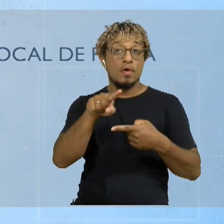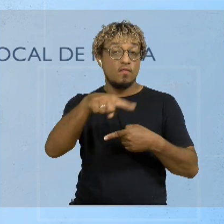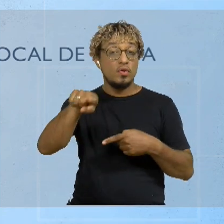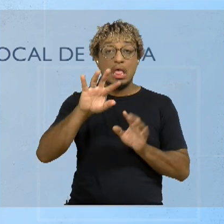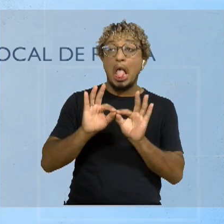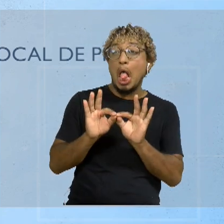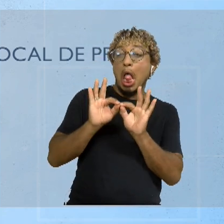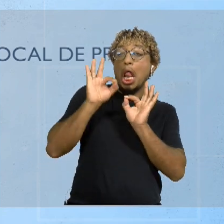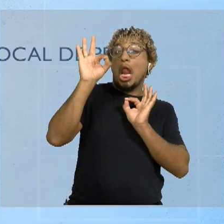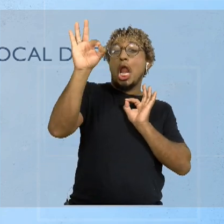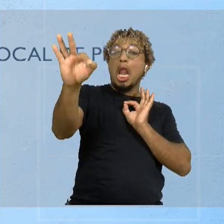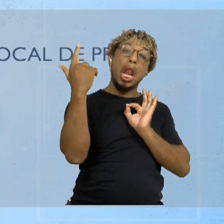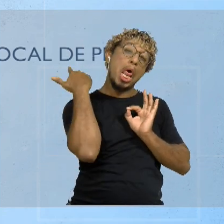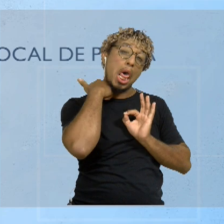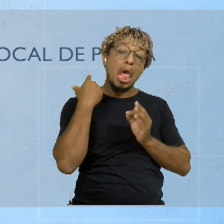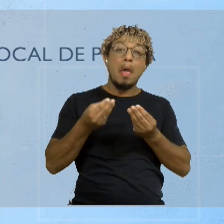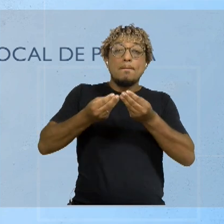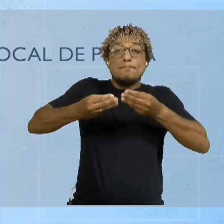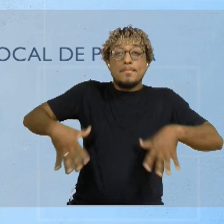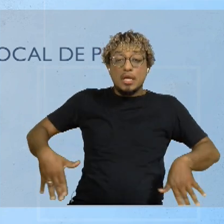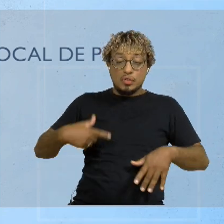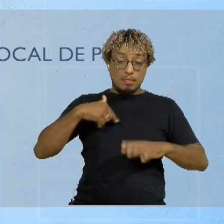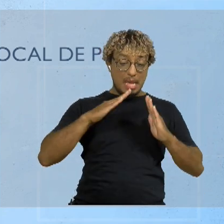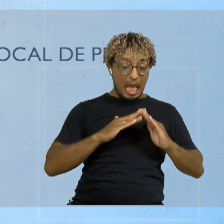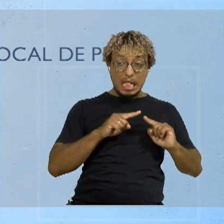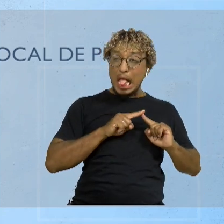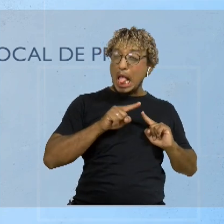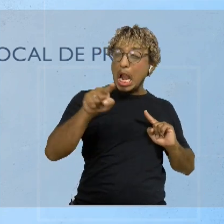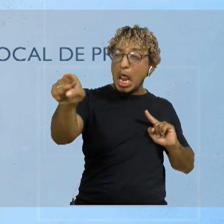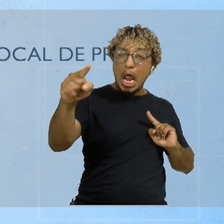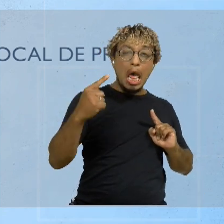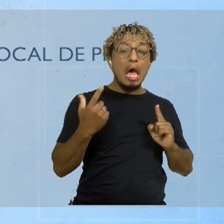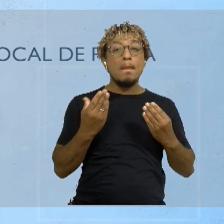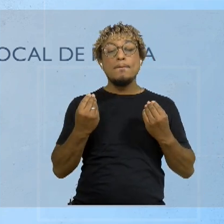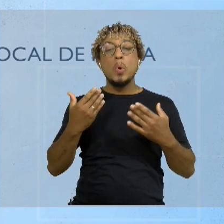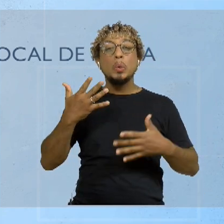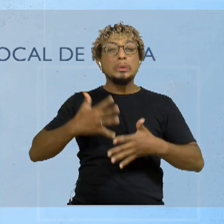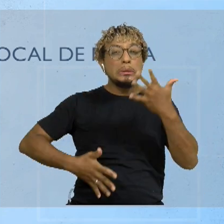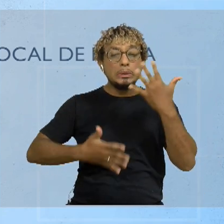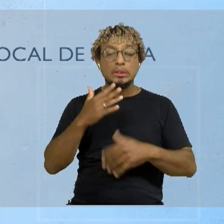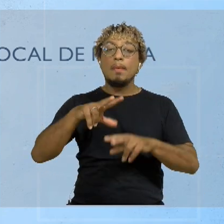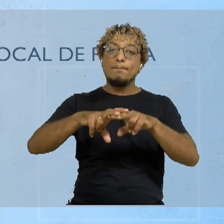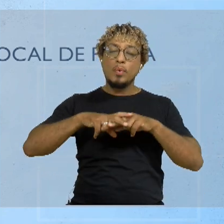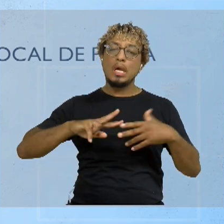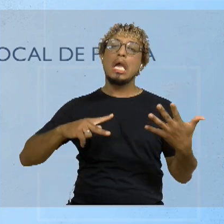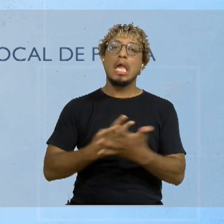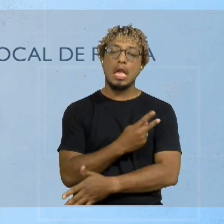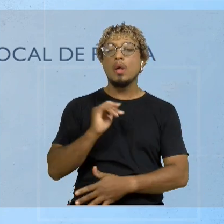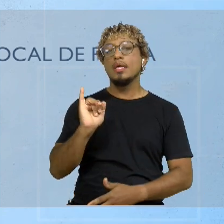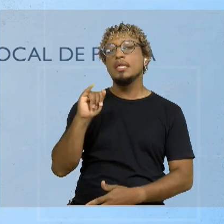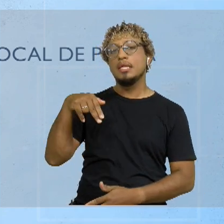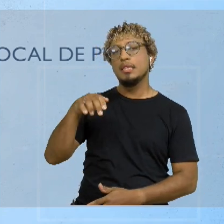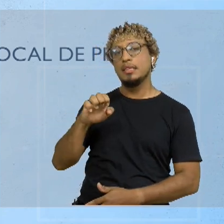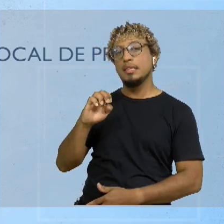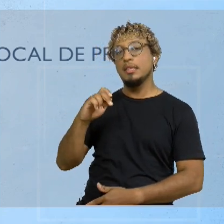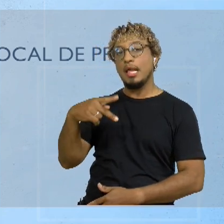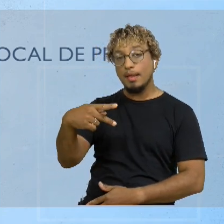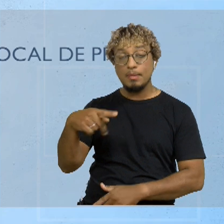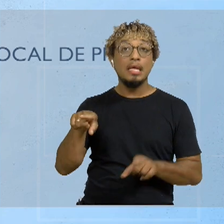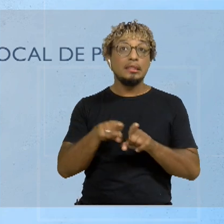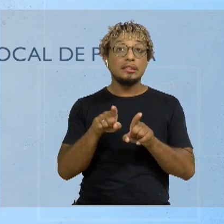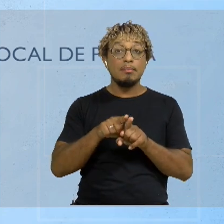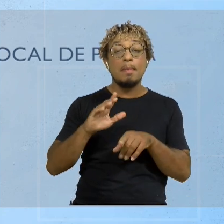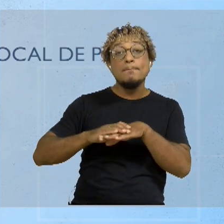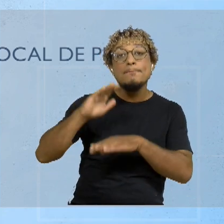pela distância do local da prova em relação à sua residência por um erro do INEP é considerado erro se a escola estiver acima de